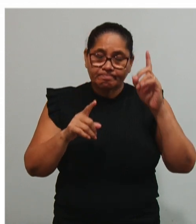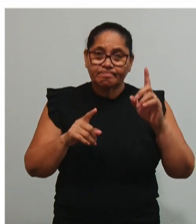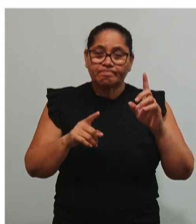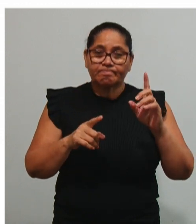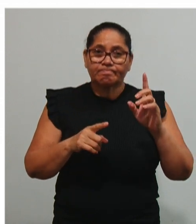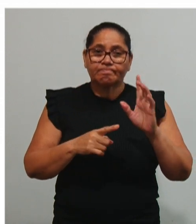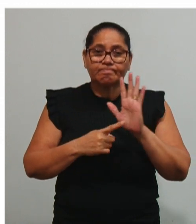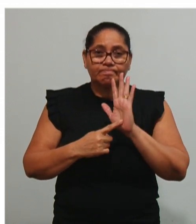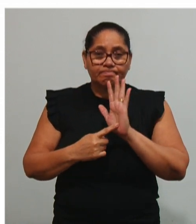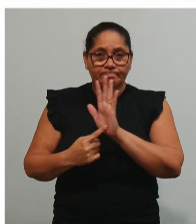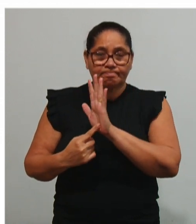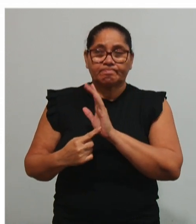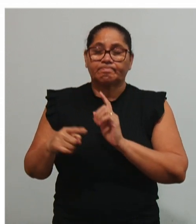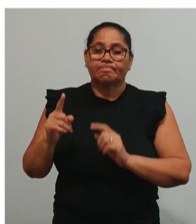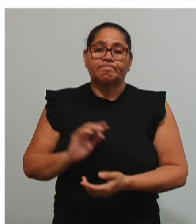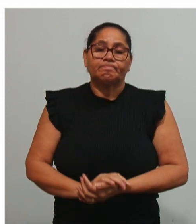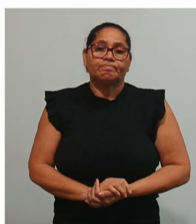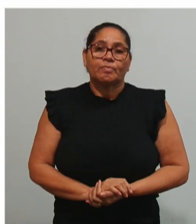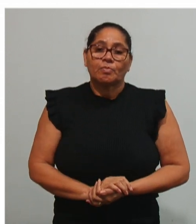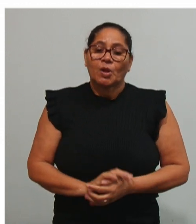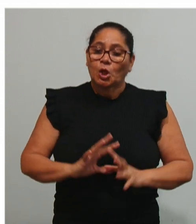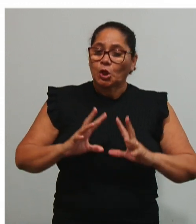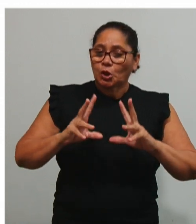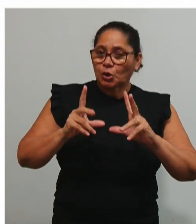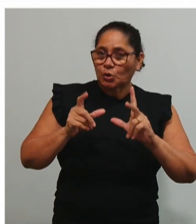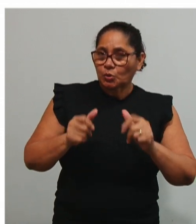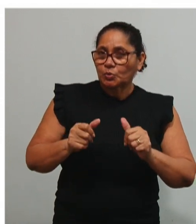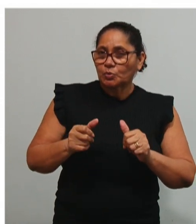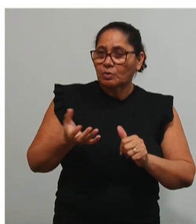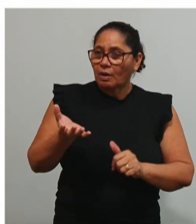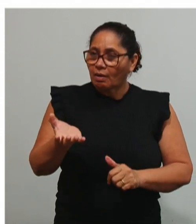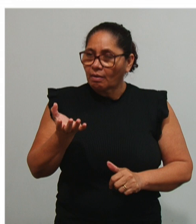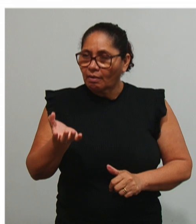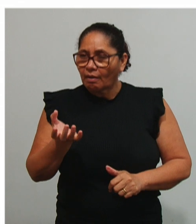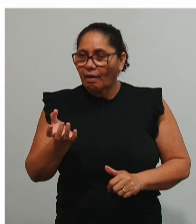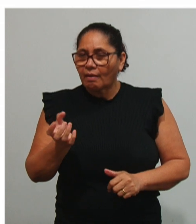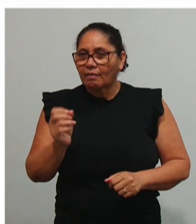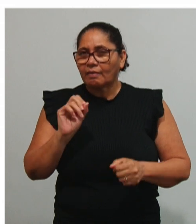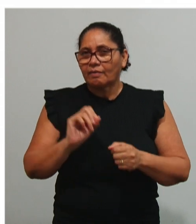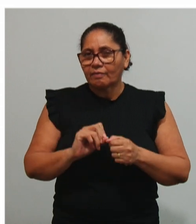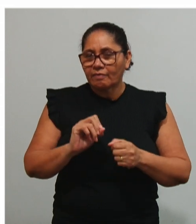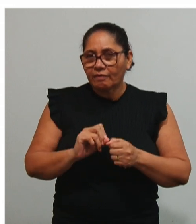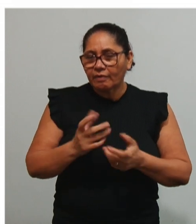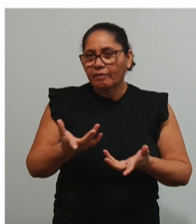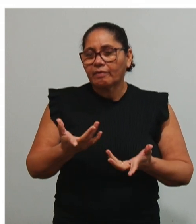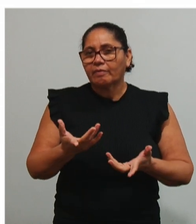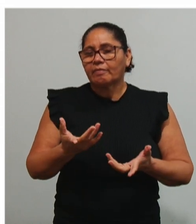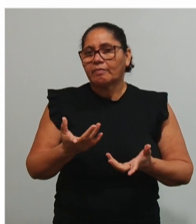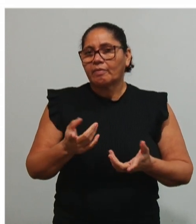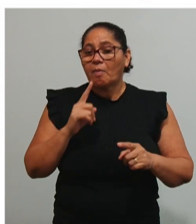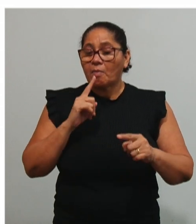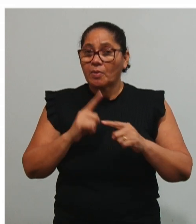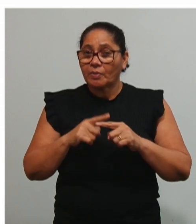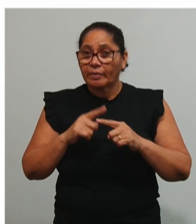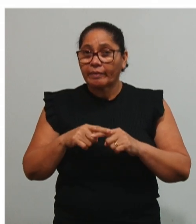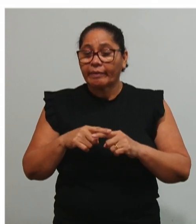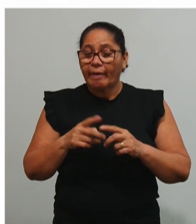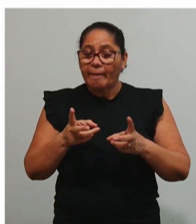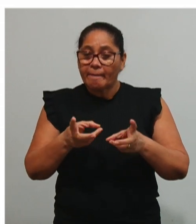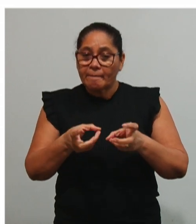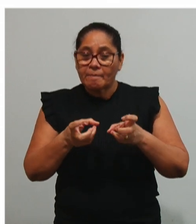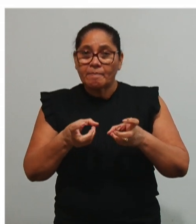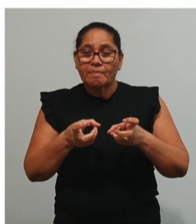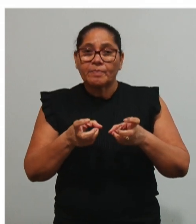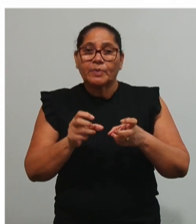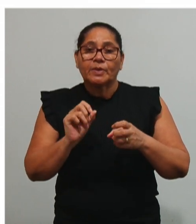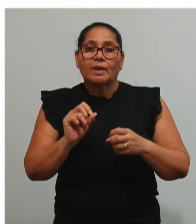né? Nem tudo o que é pretendido se torna realizado, porque vocês percebam